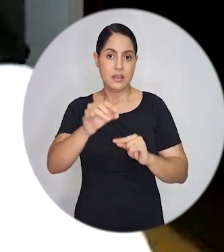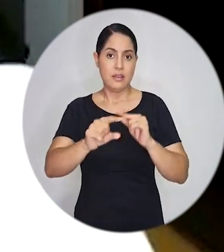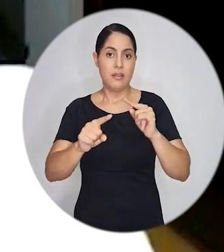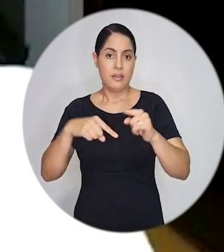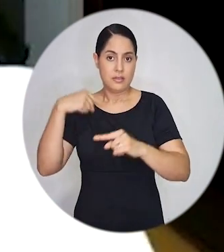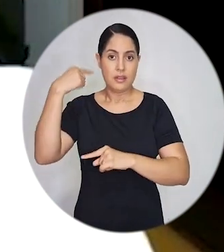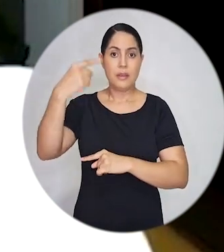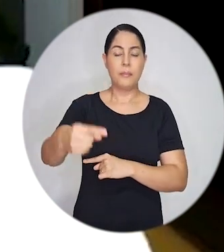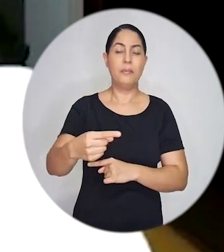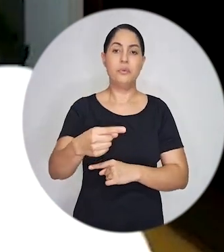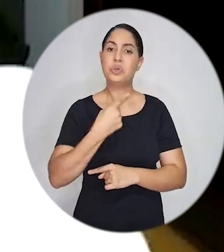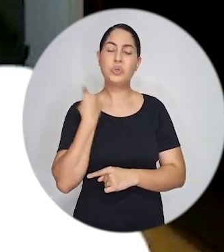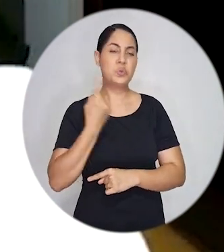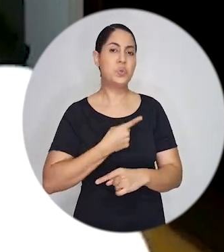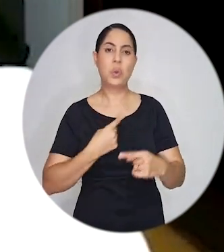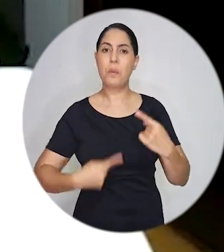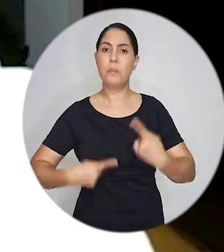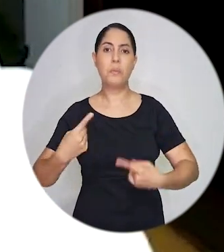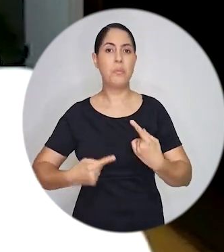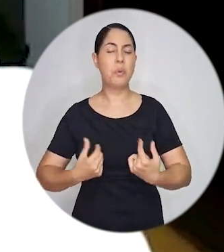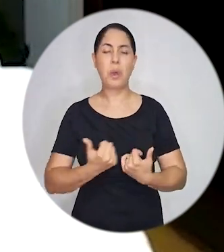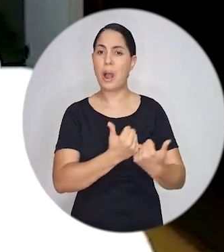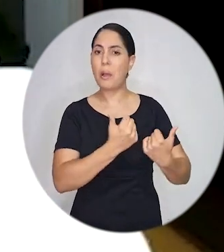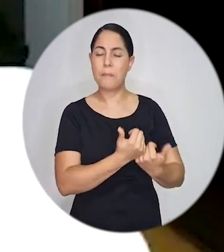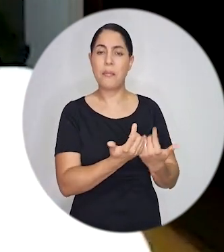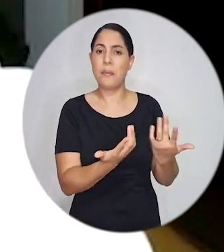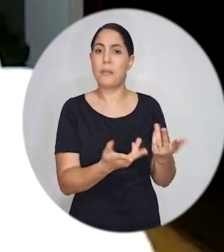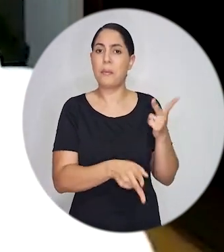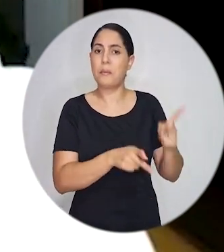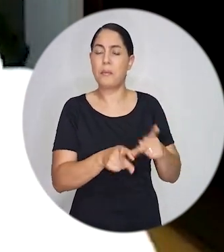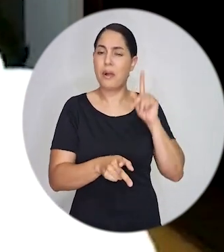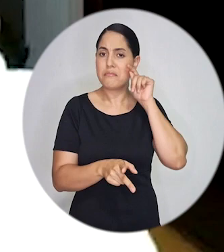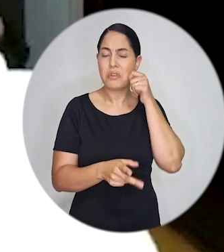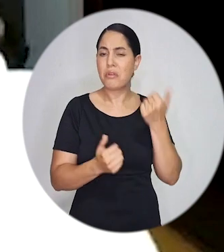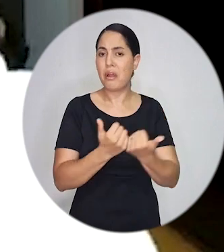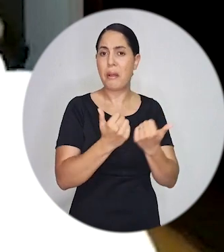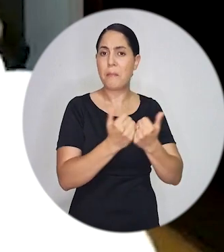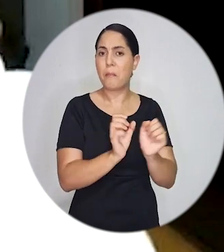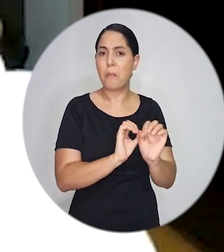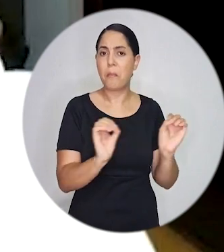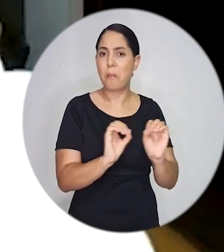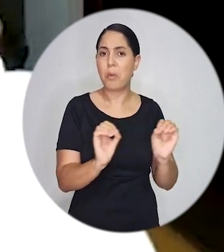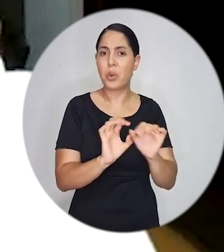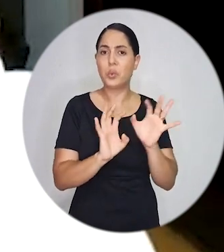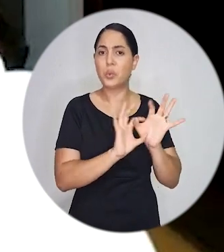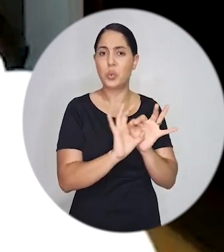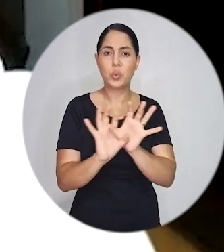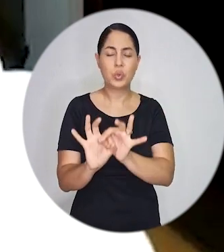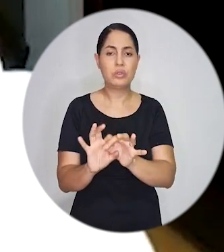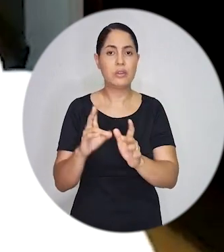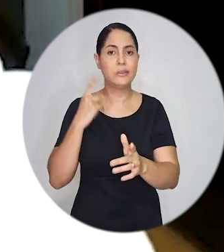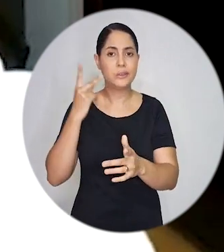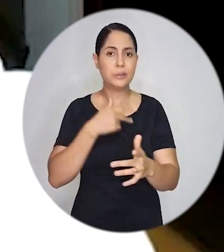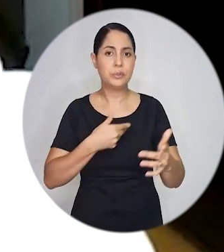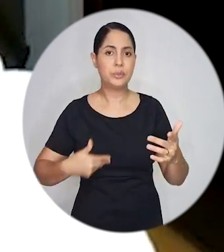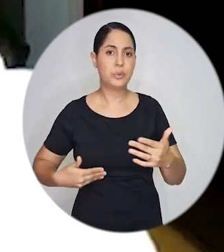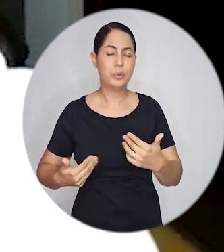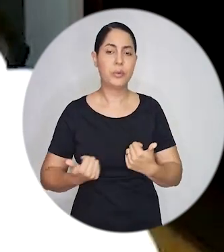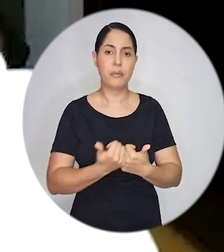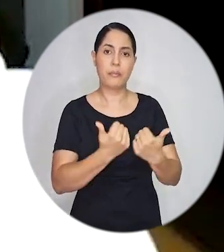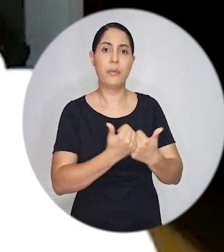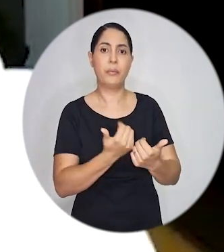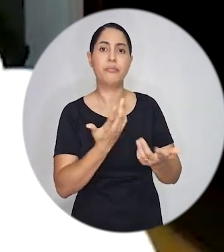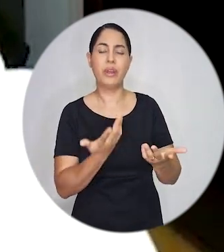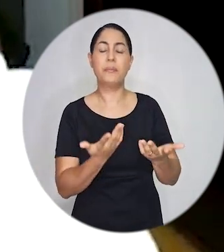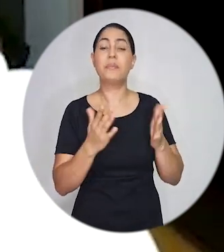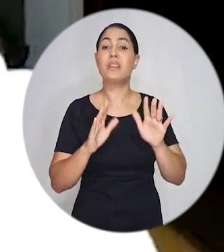nós, 100 anos depois da abolição da escravatura, sem qualquer política de assistência para a população negra, política de reparação,